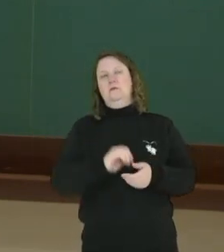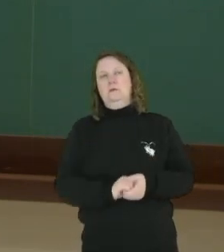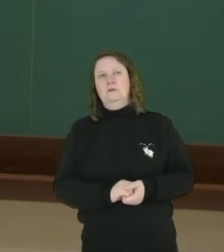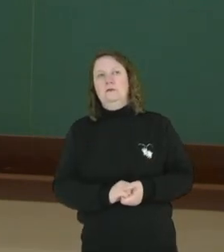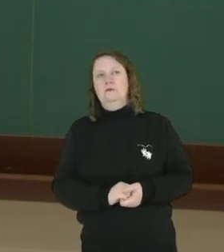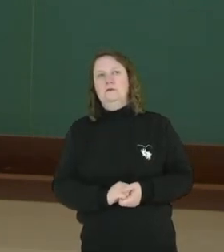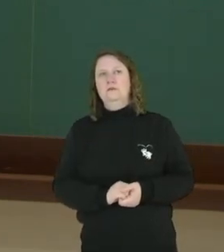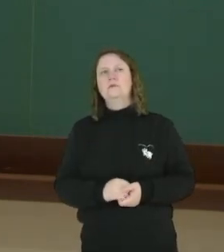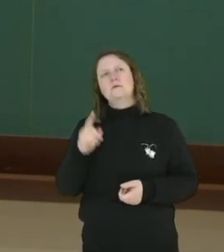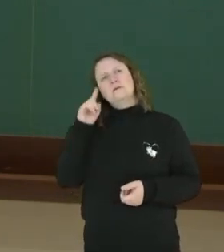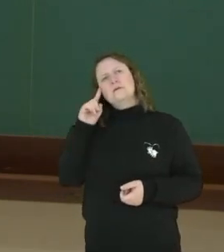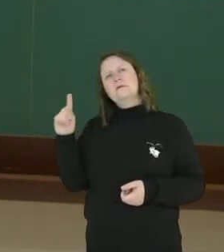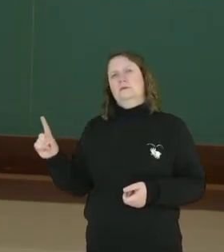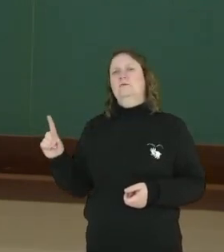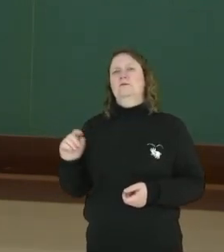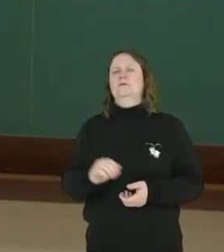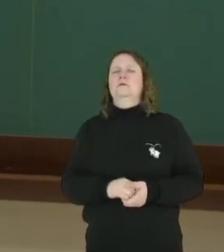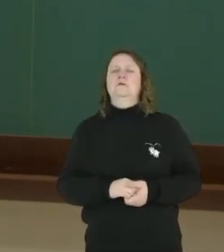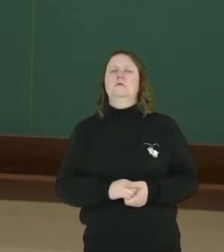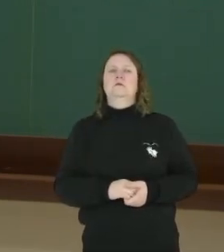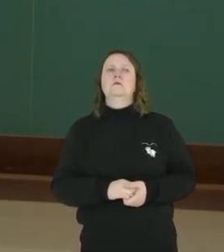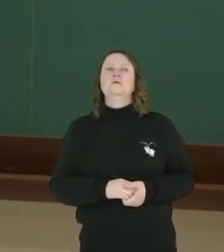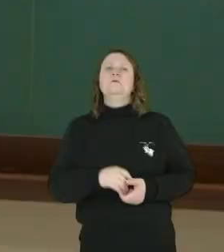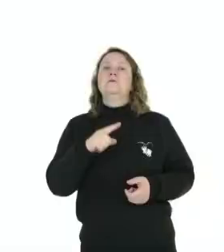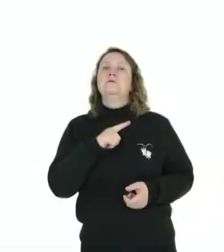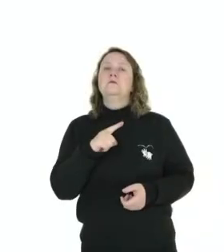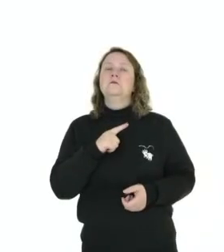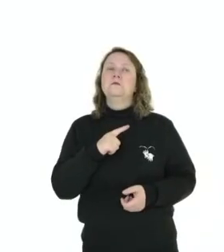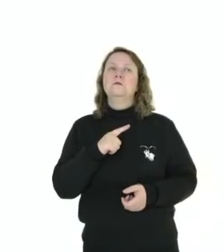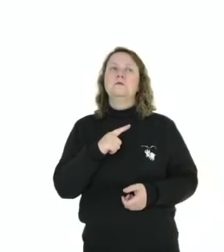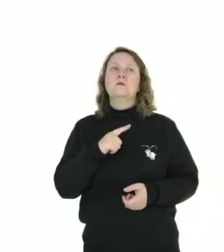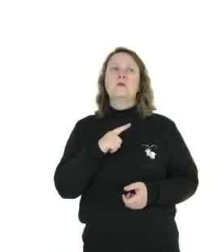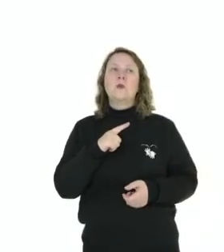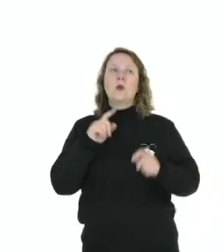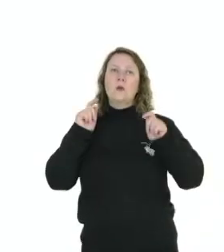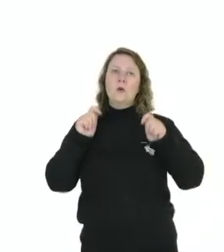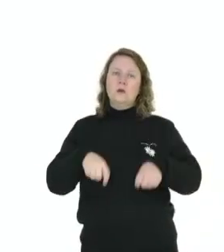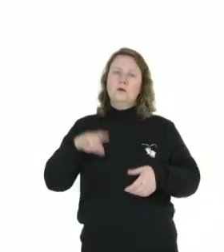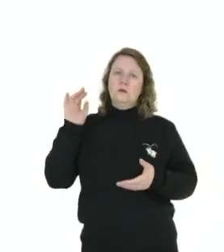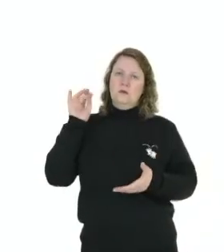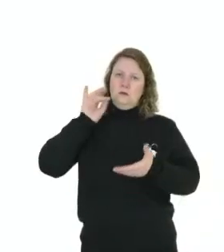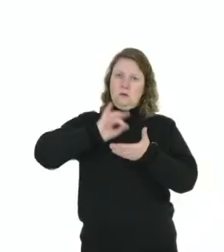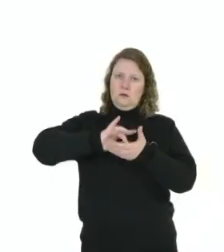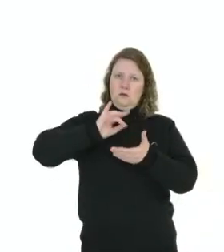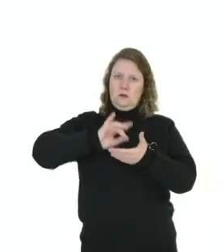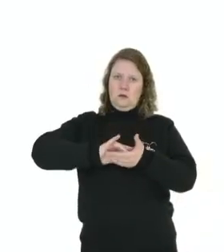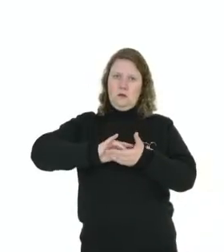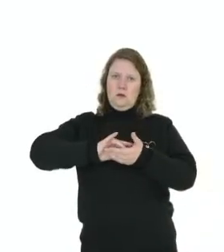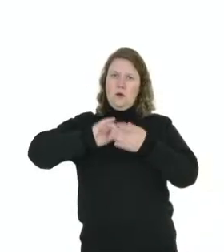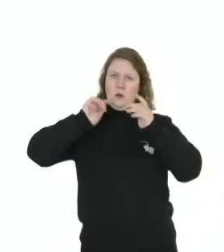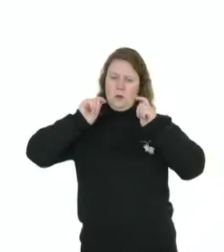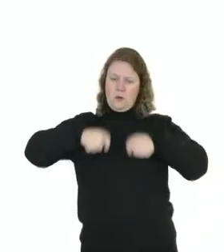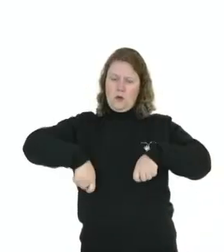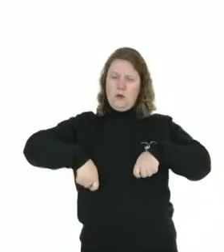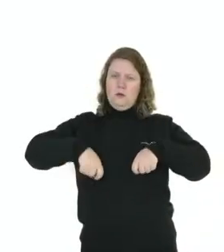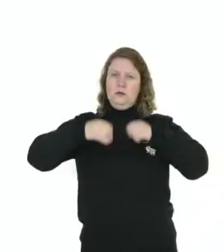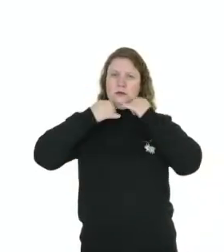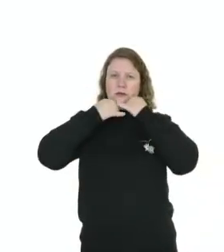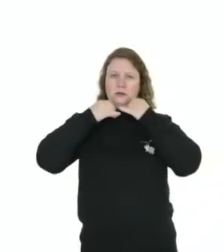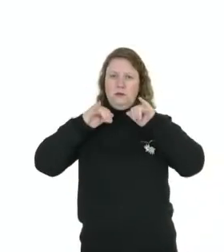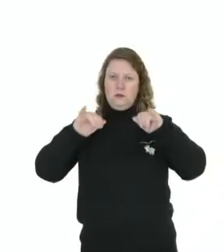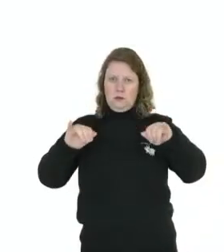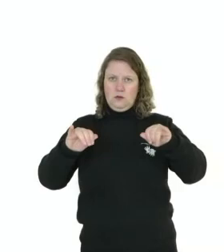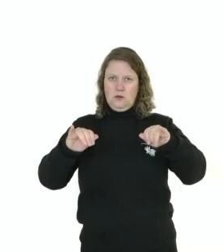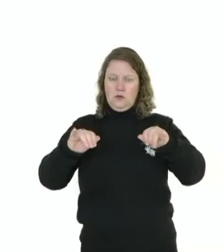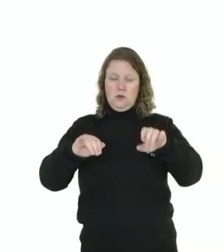situação que mostra bastante isso. Desprezando forças dissipativas, podemos afirmar que há conservação de energia mecânica. Neste caso,